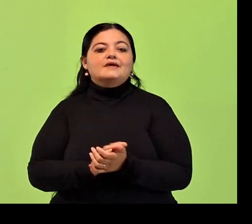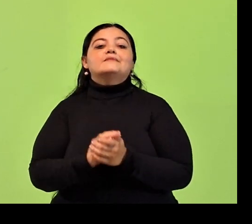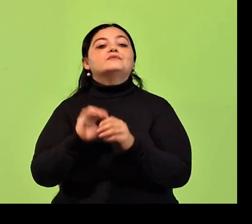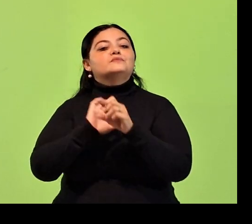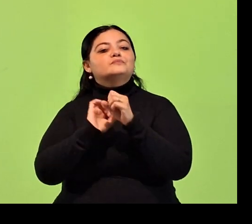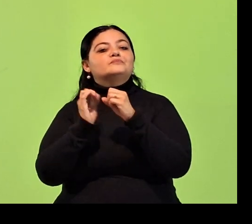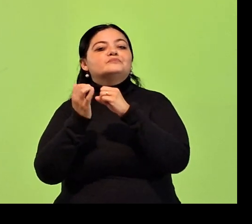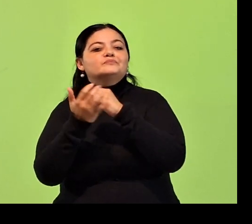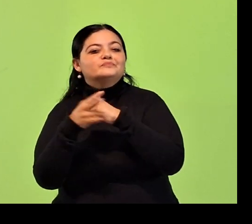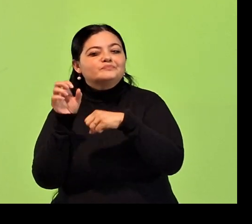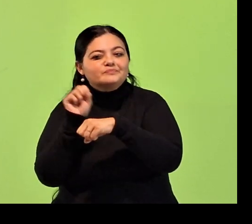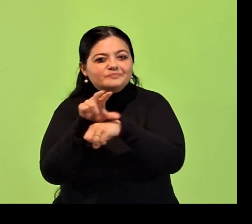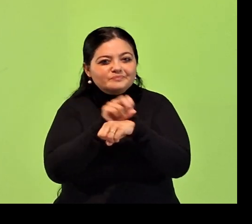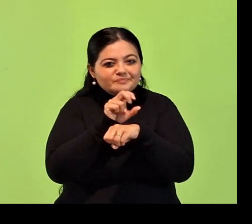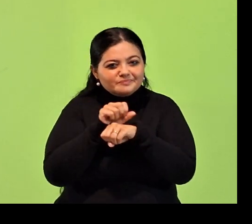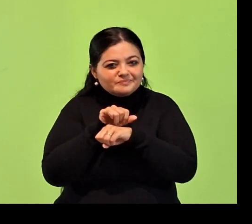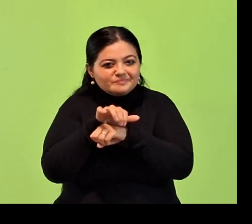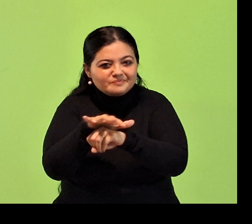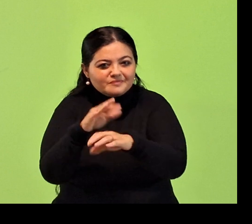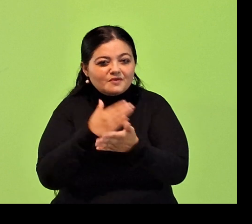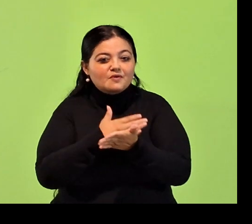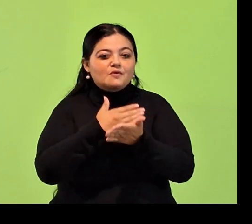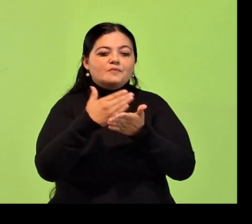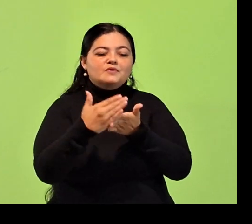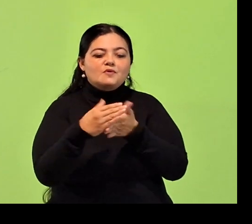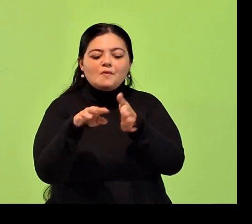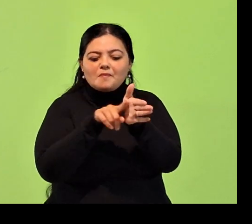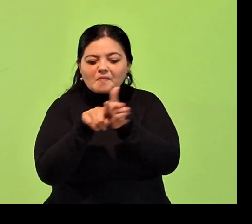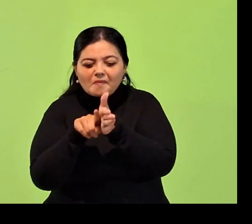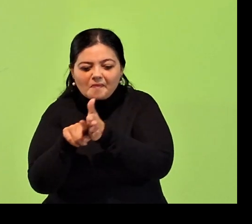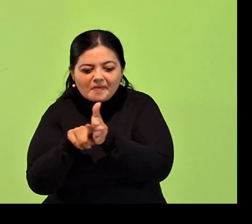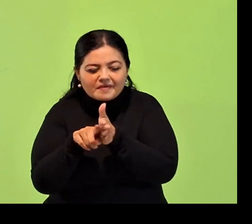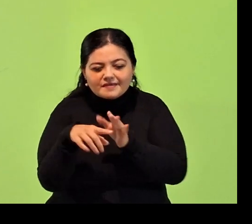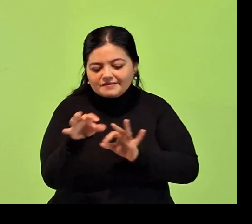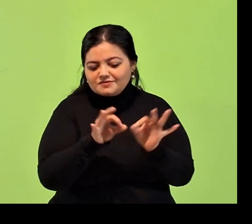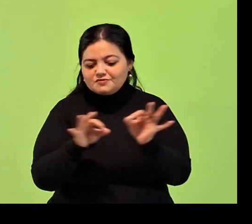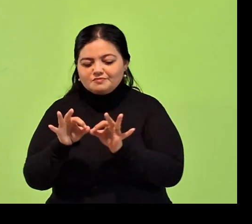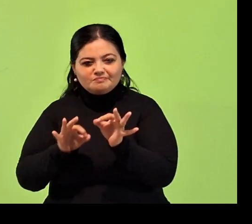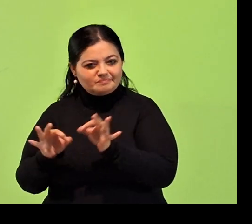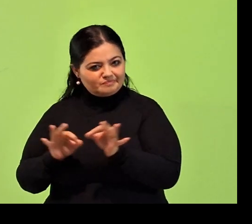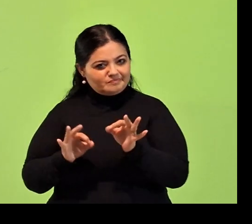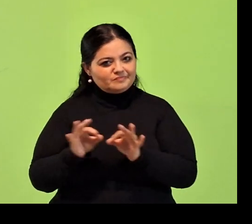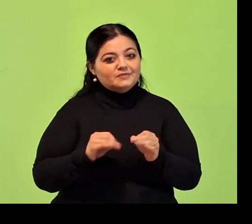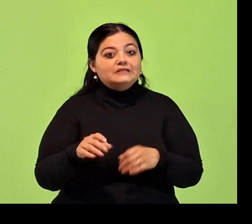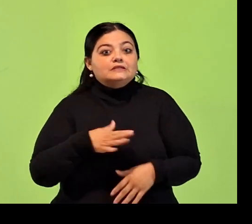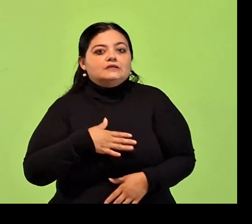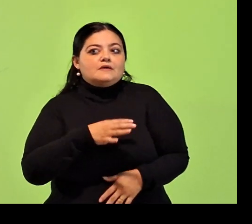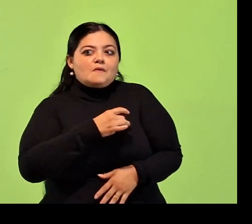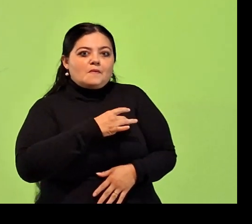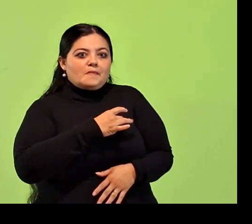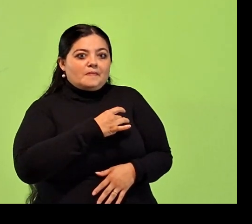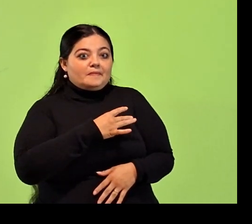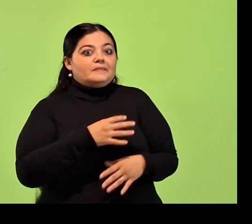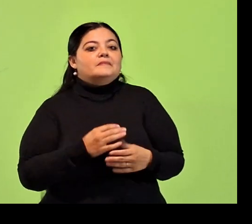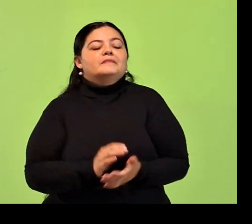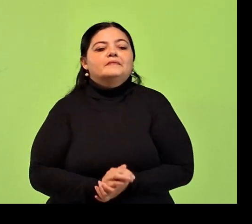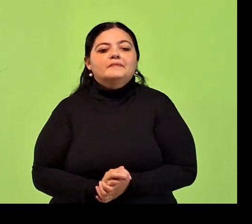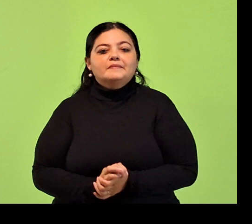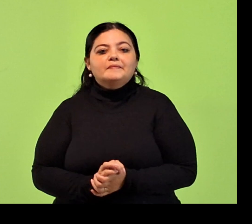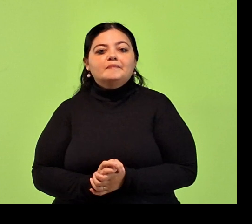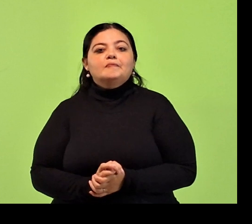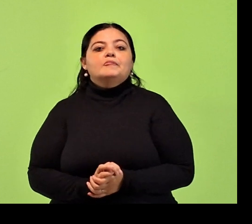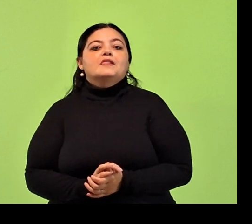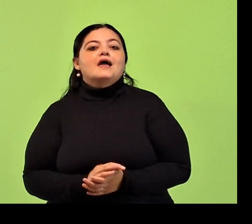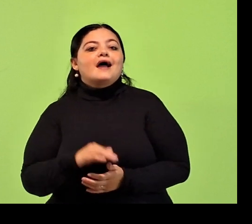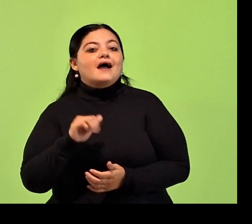pandemia. Atuamos na pesquisa e desenvolvimento de projetos artísticos que abordem as relações entre o medo e o colonialismo. O